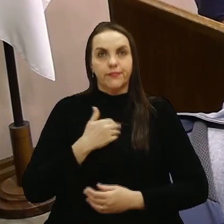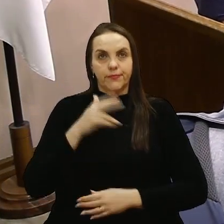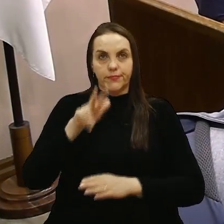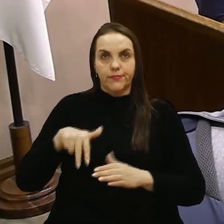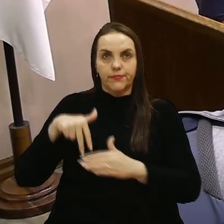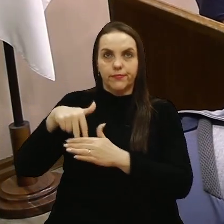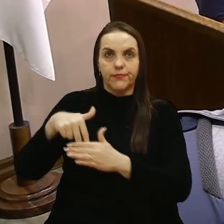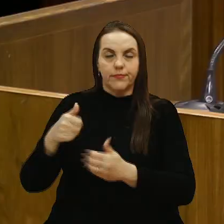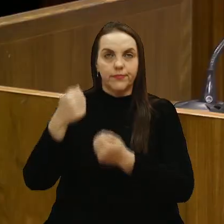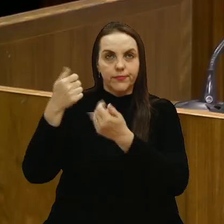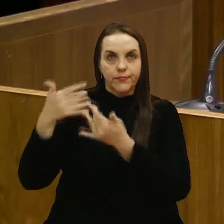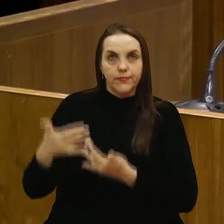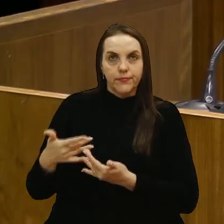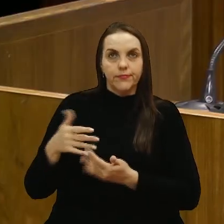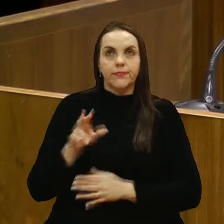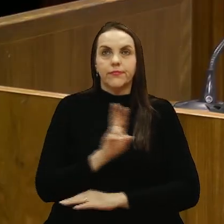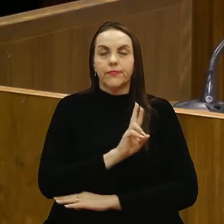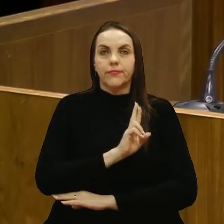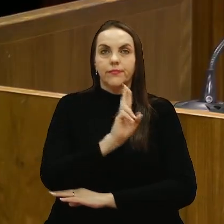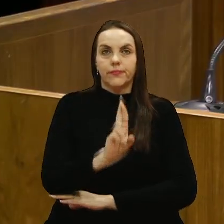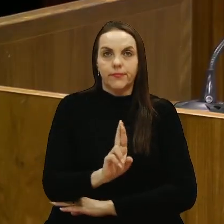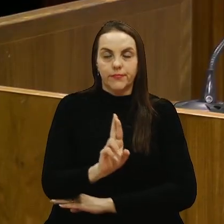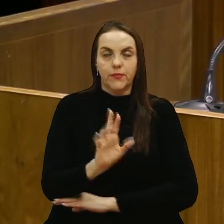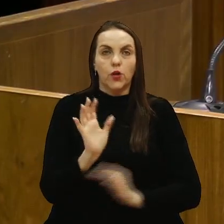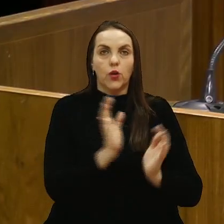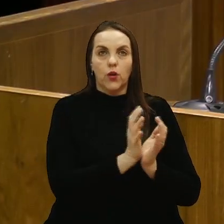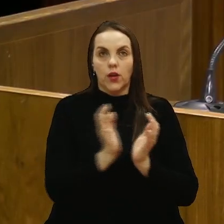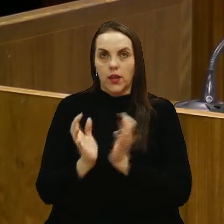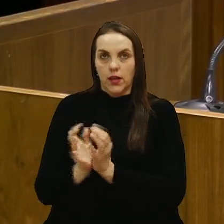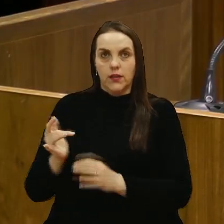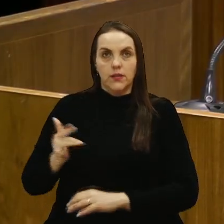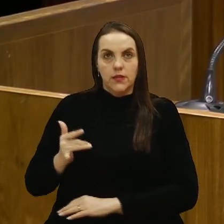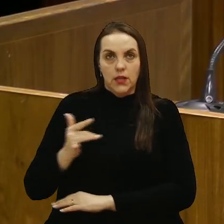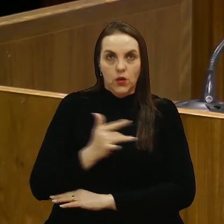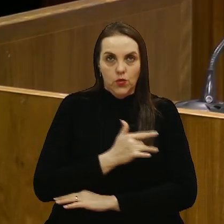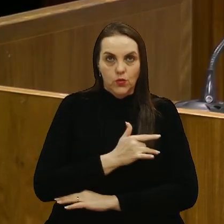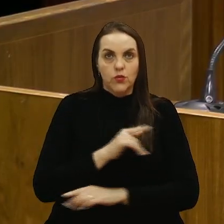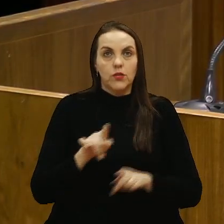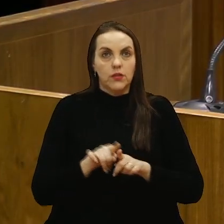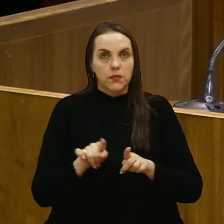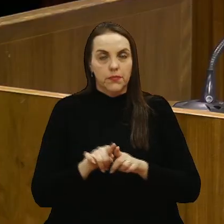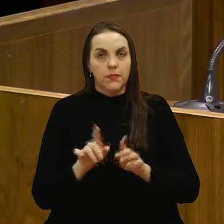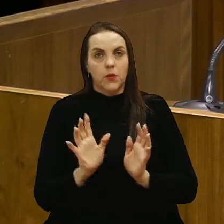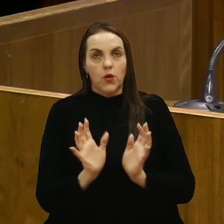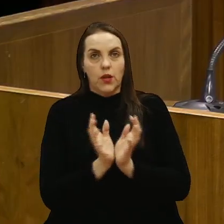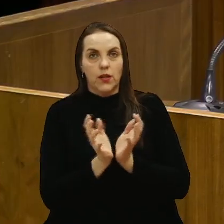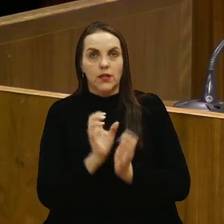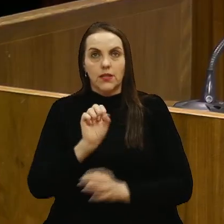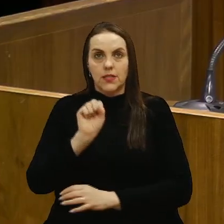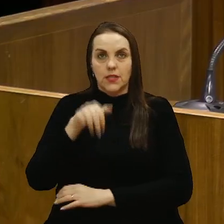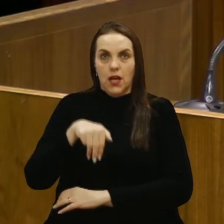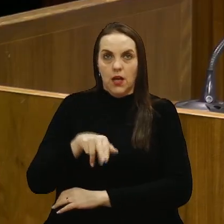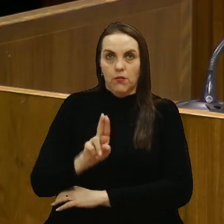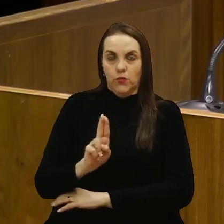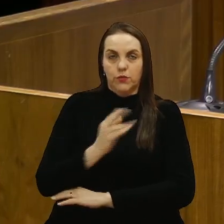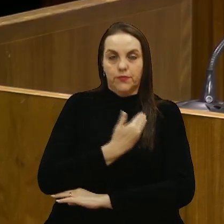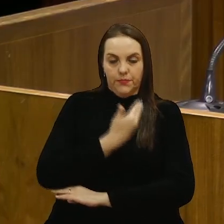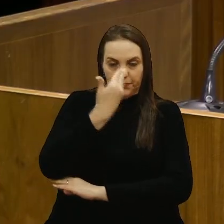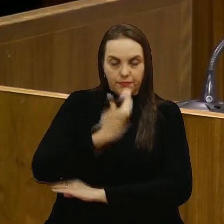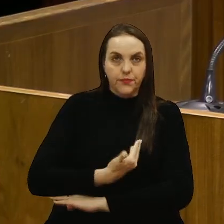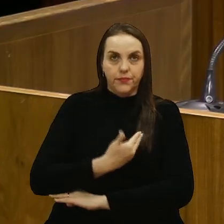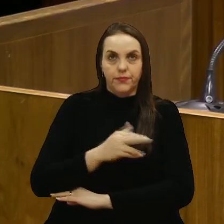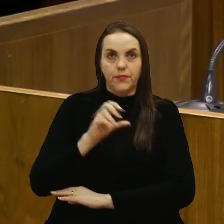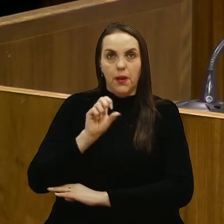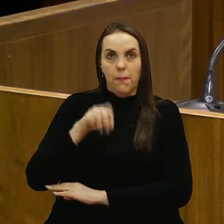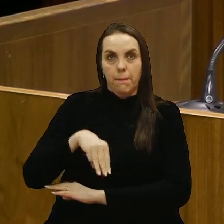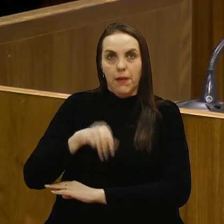aqui falar em nome dos colegas da saúde e dos colegas do SAMU. Sou a Malu, diretora da